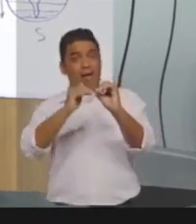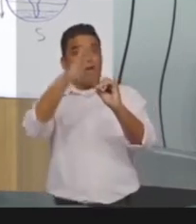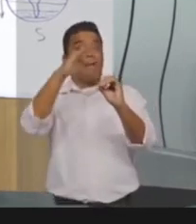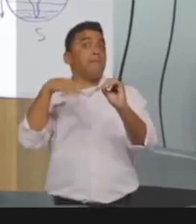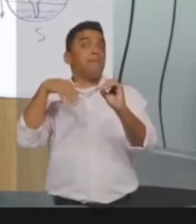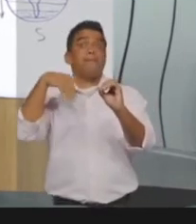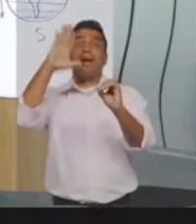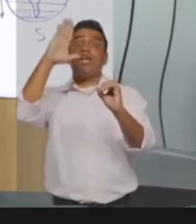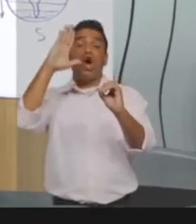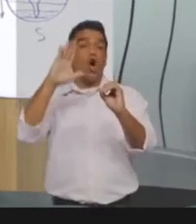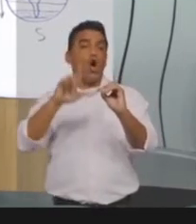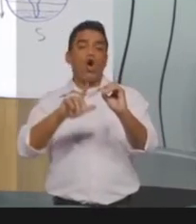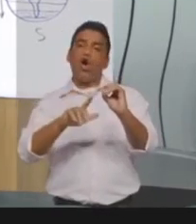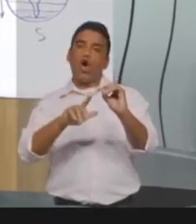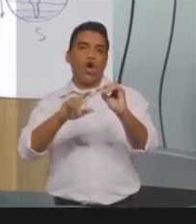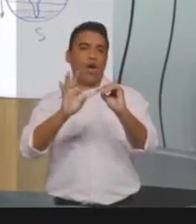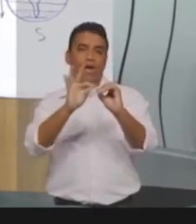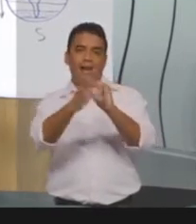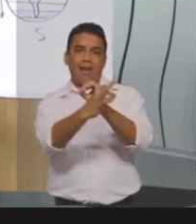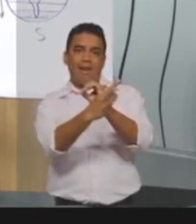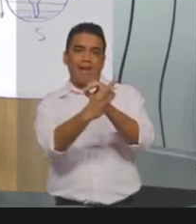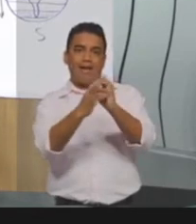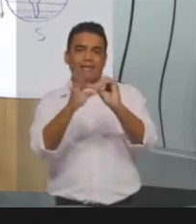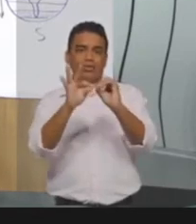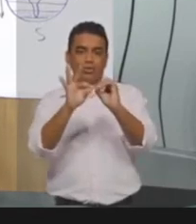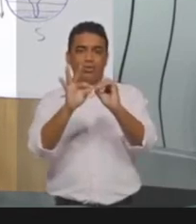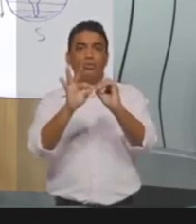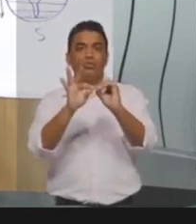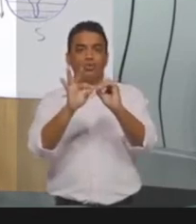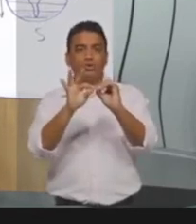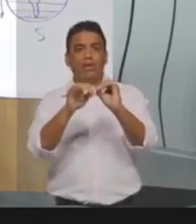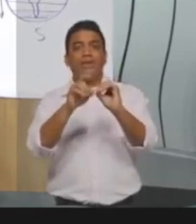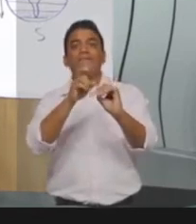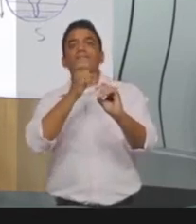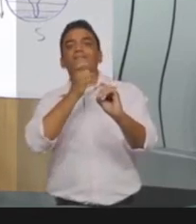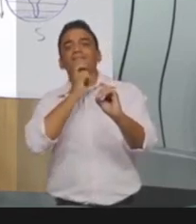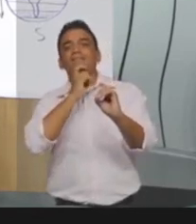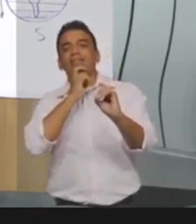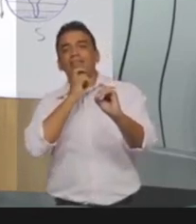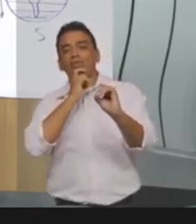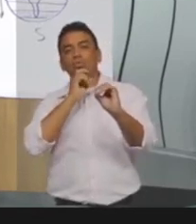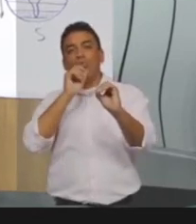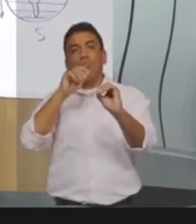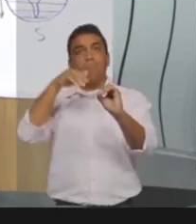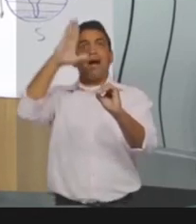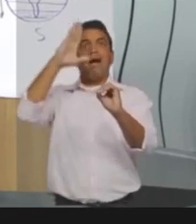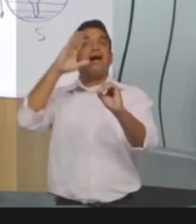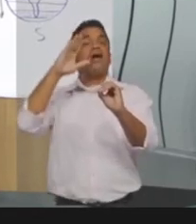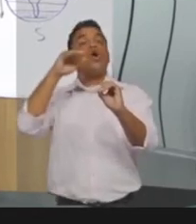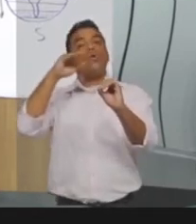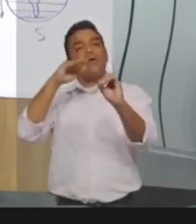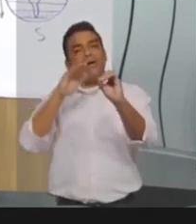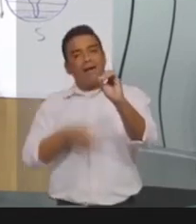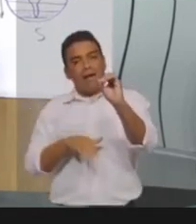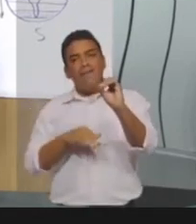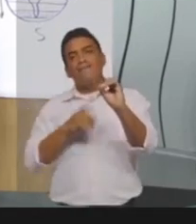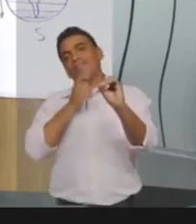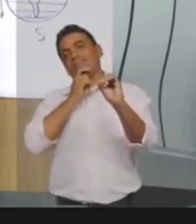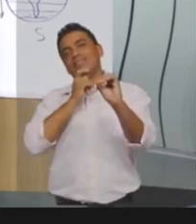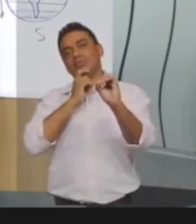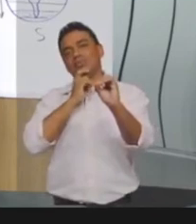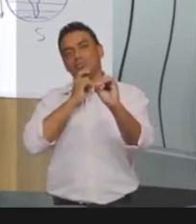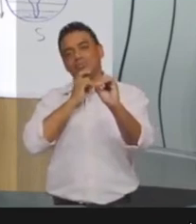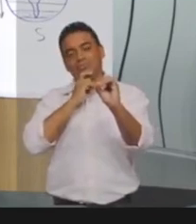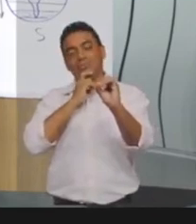maior latitude, menor temperatura. Então aqui é inverso, né?